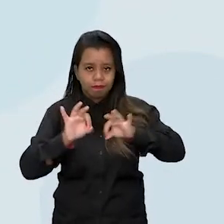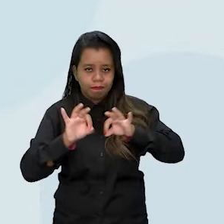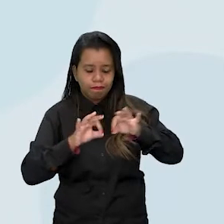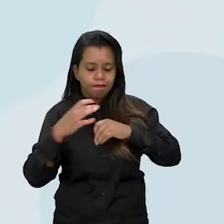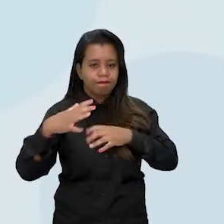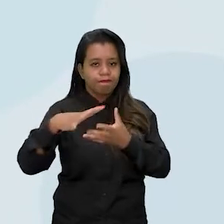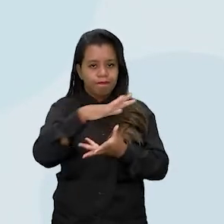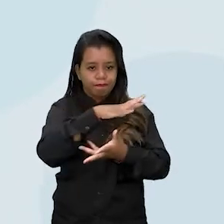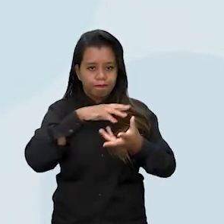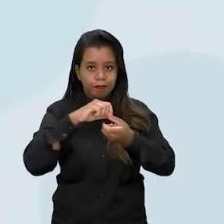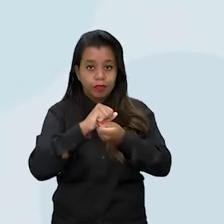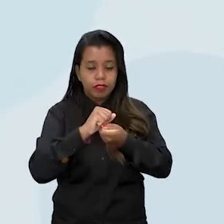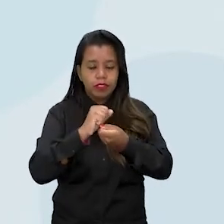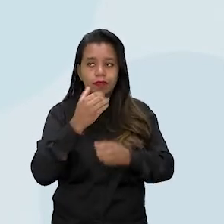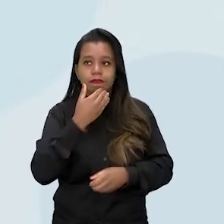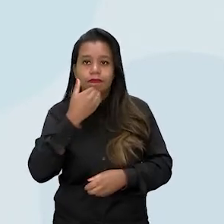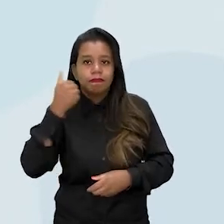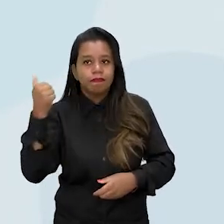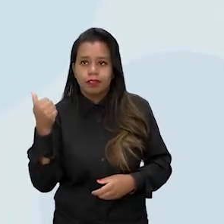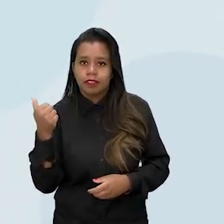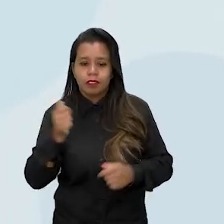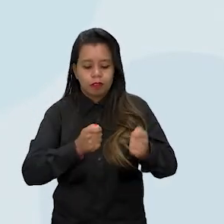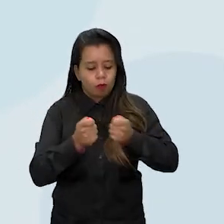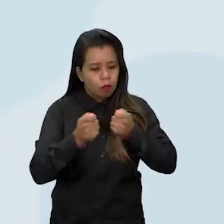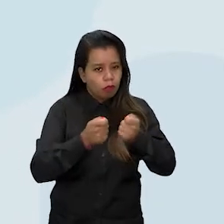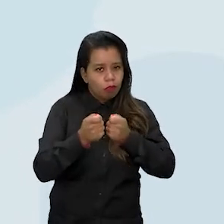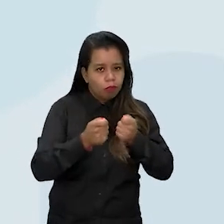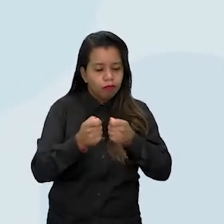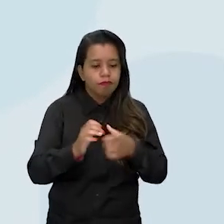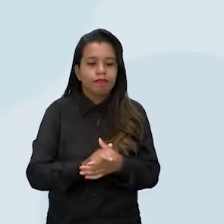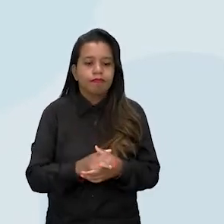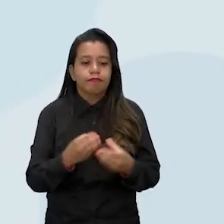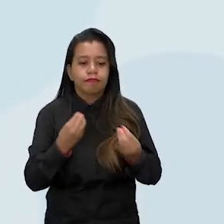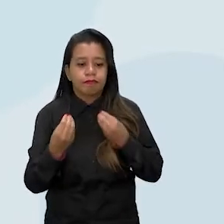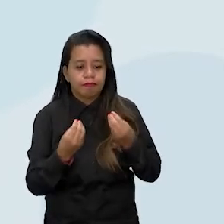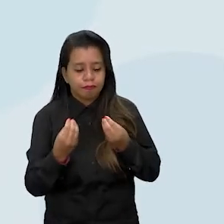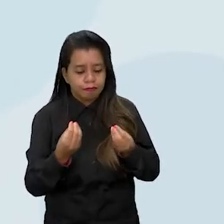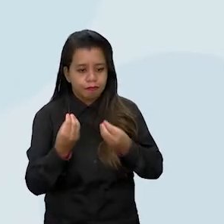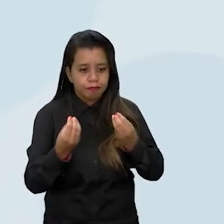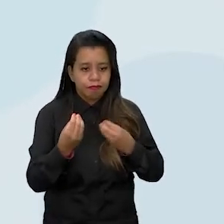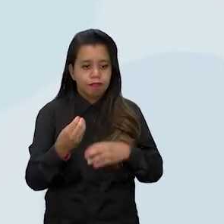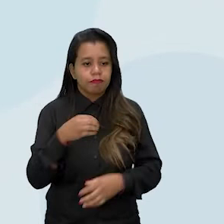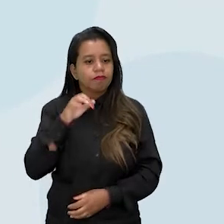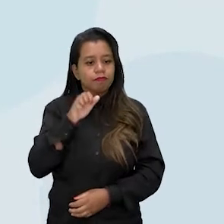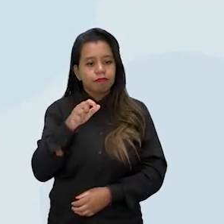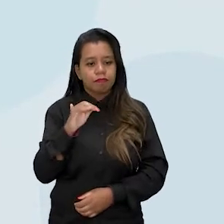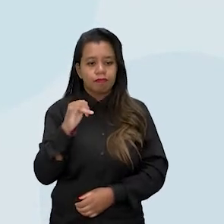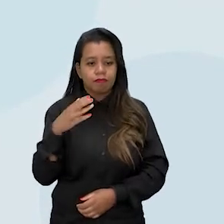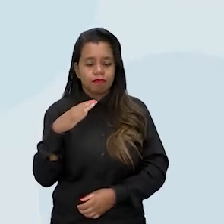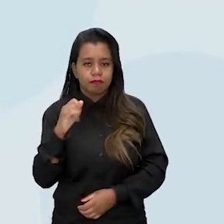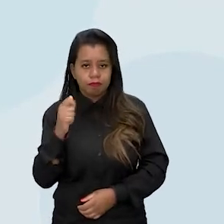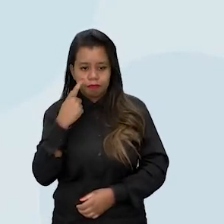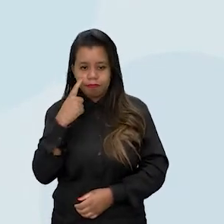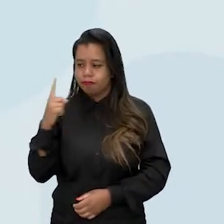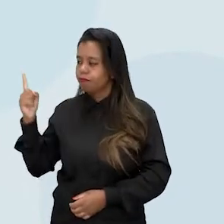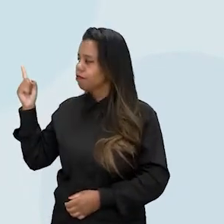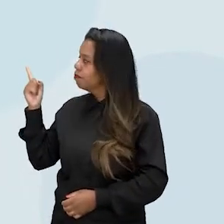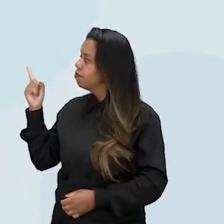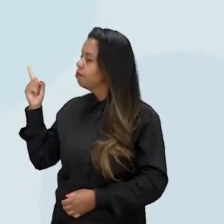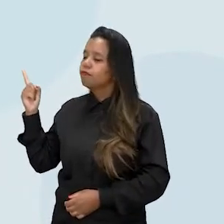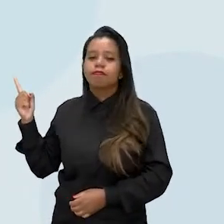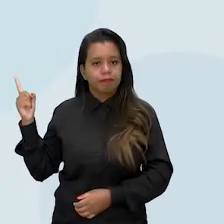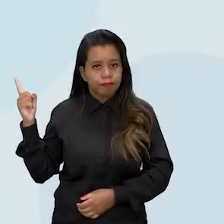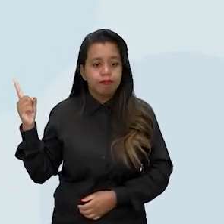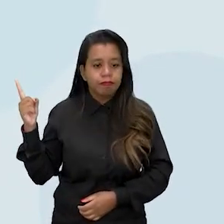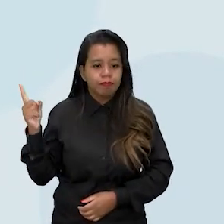mais eficiente. Então, vamos lá para umas determinações aqui que podem ajudar vocês a entenderem bem essa ideia